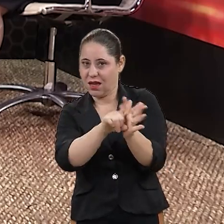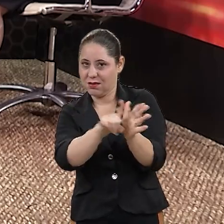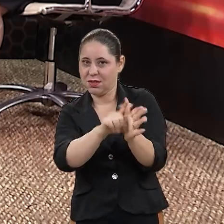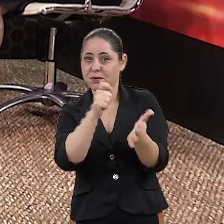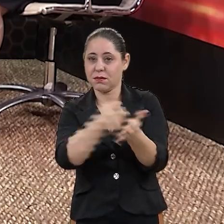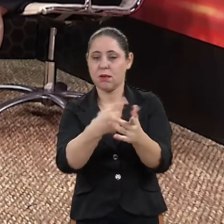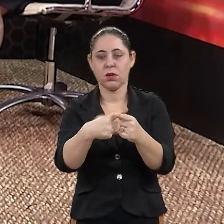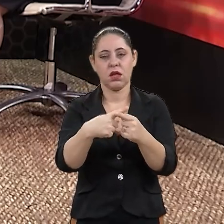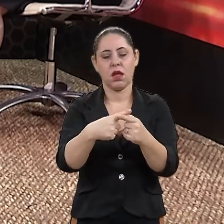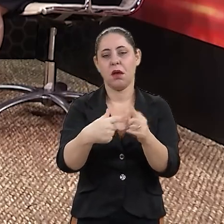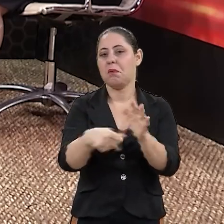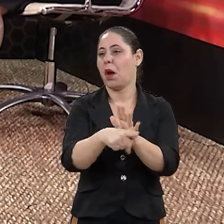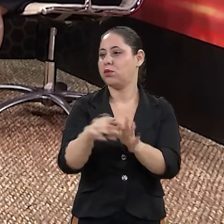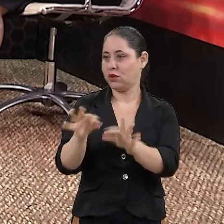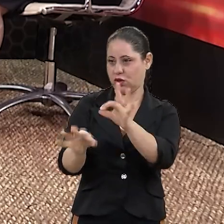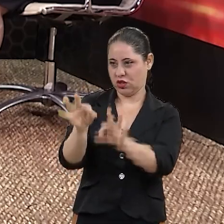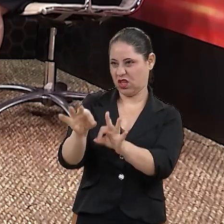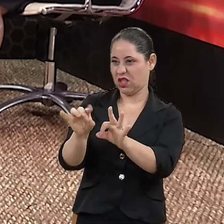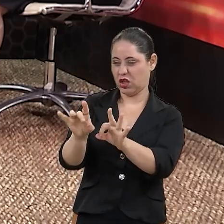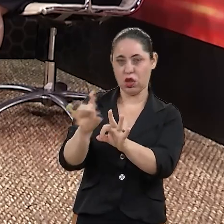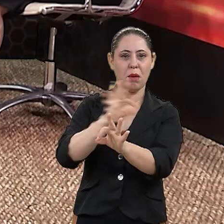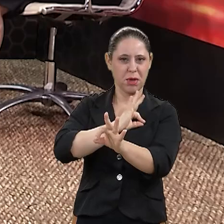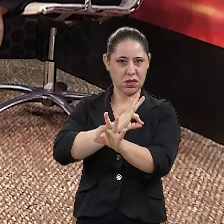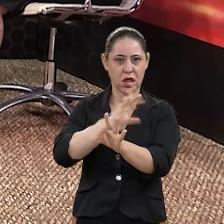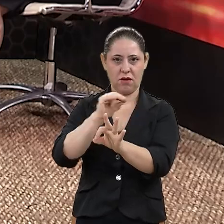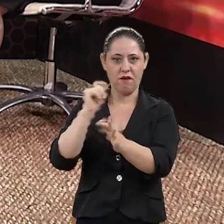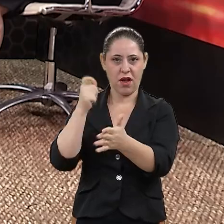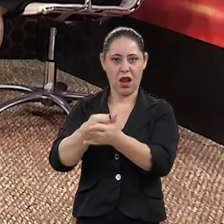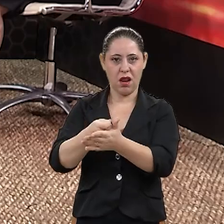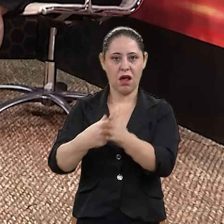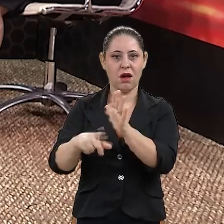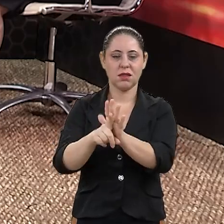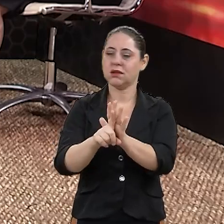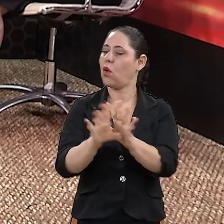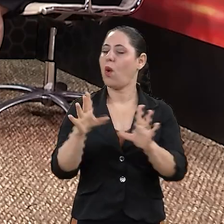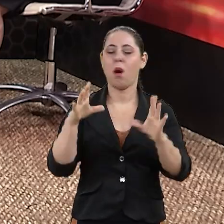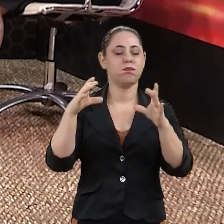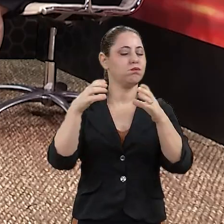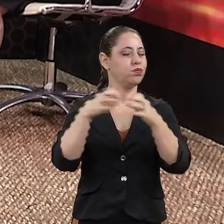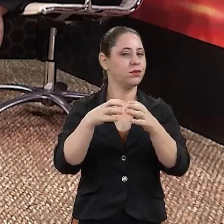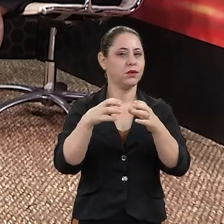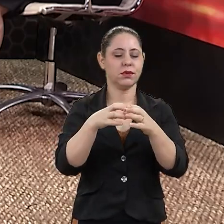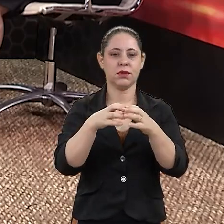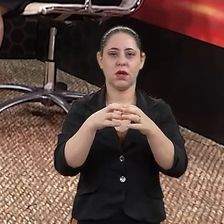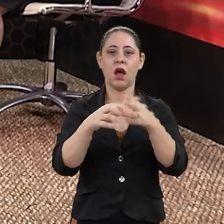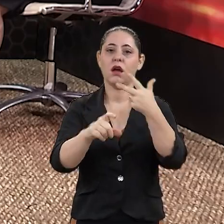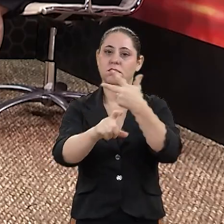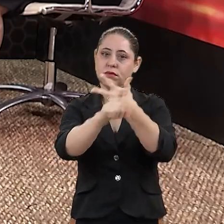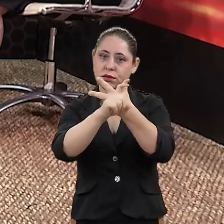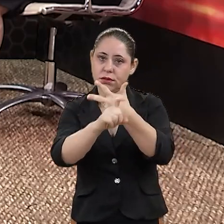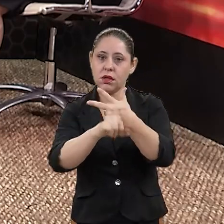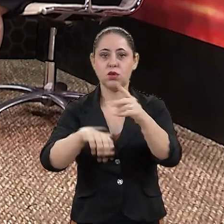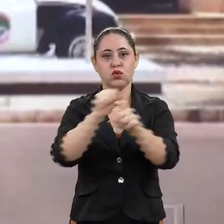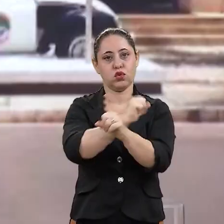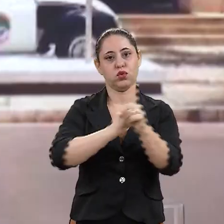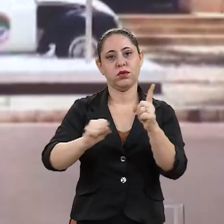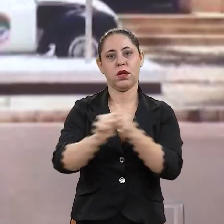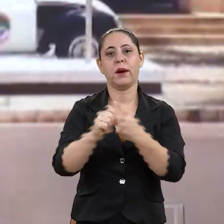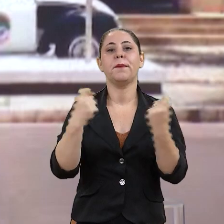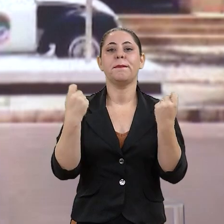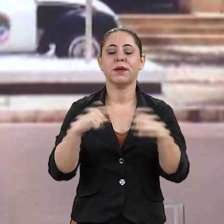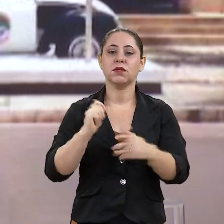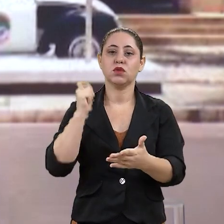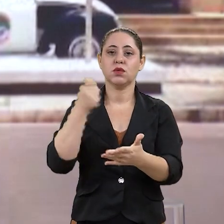da justiça e da polícia aplicar a lei. O conjunto do poder executivo, o conjunto da sociedade precisa garantir, por exemplo,